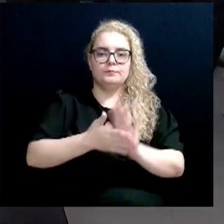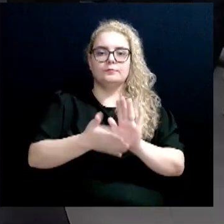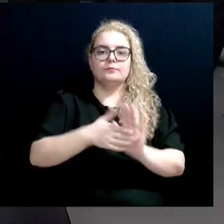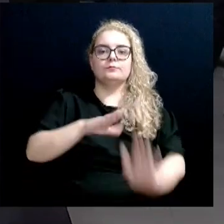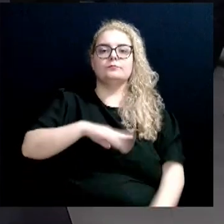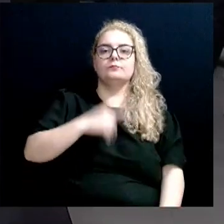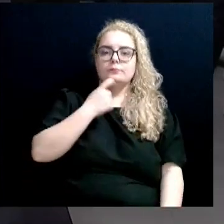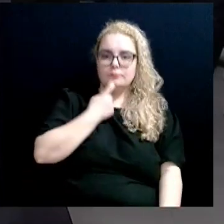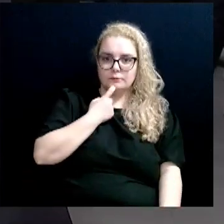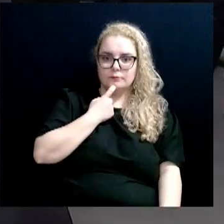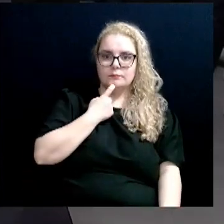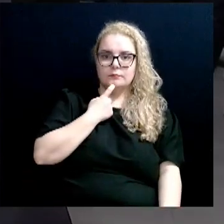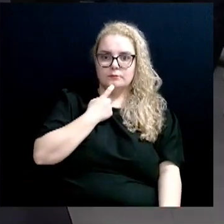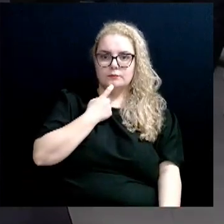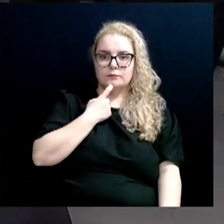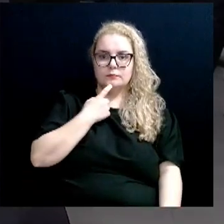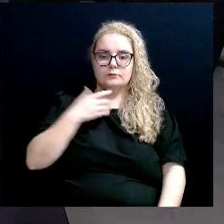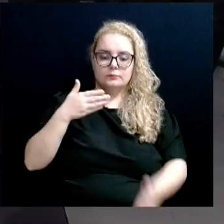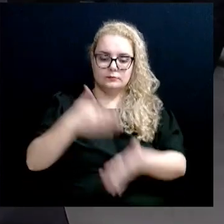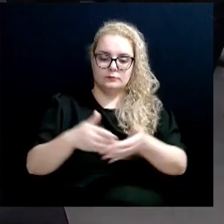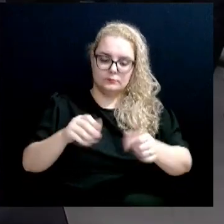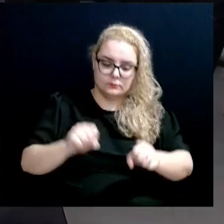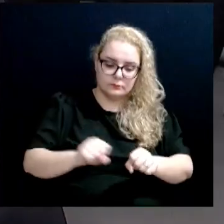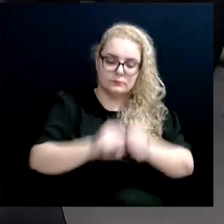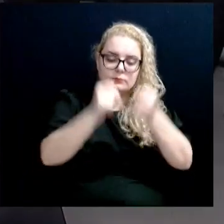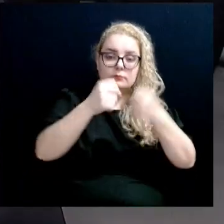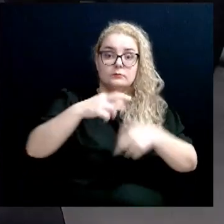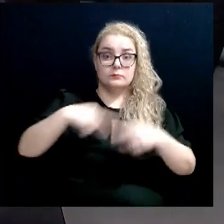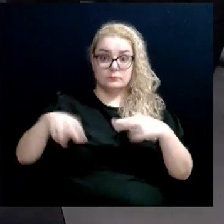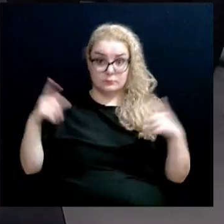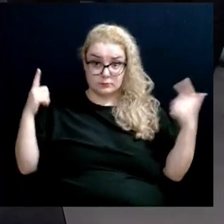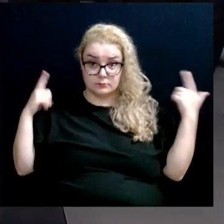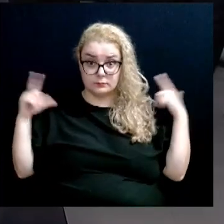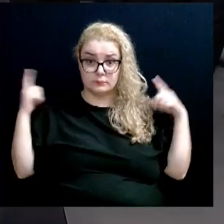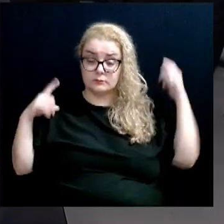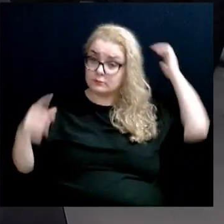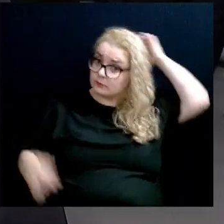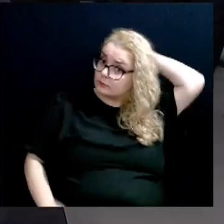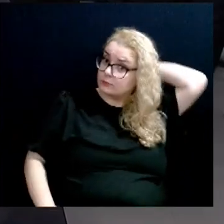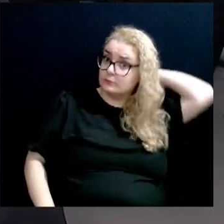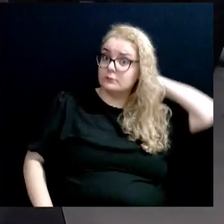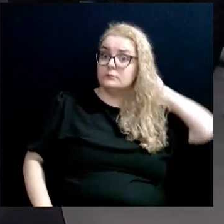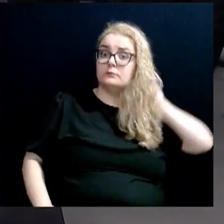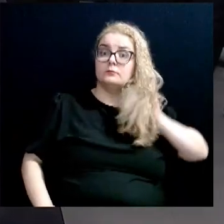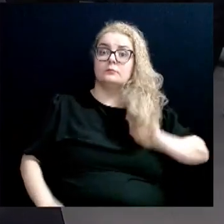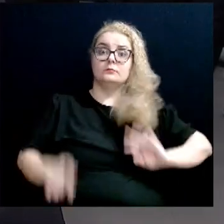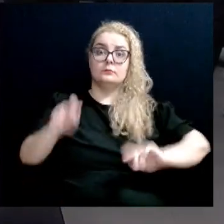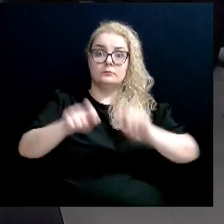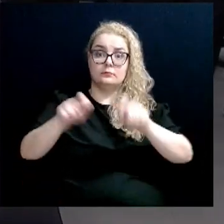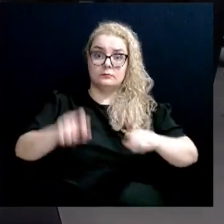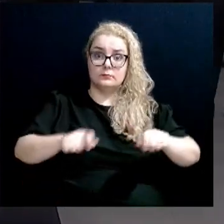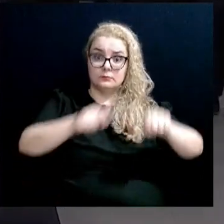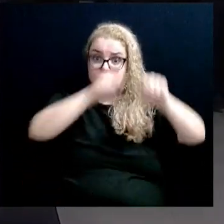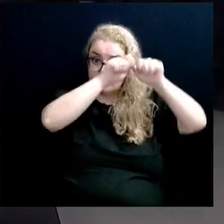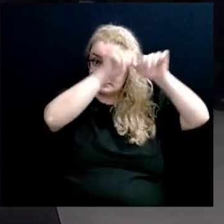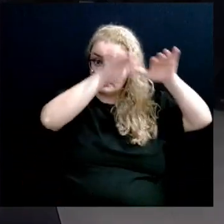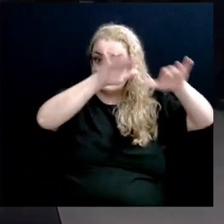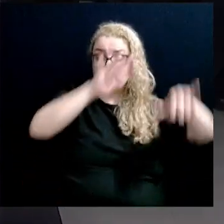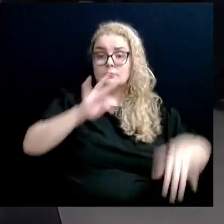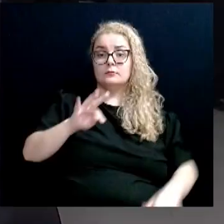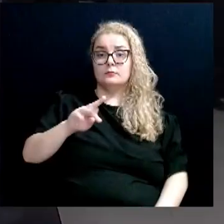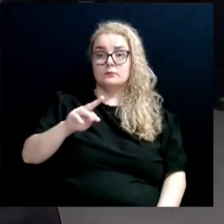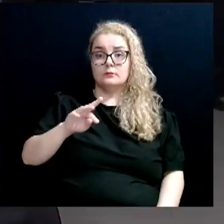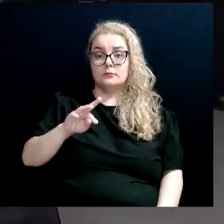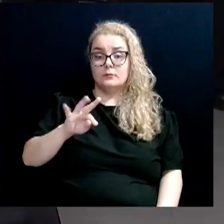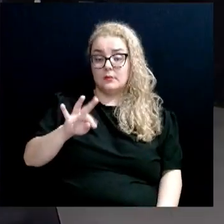quebrar barreiras com relação ao lazer para as pessoas com transtorno do espectro autista, né? Seria uma